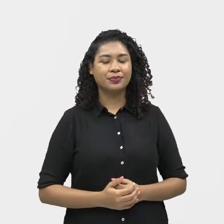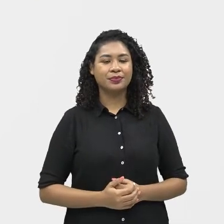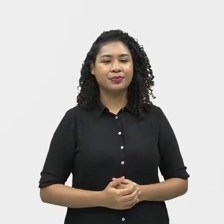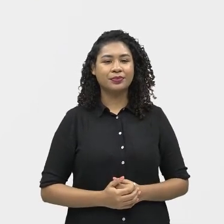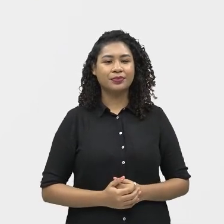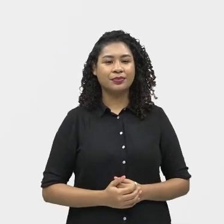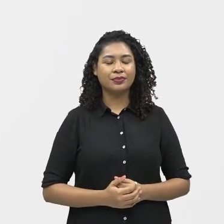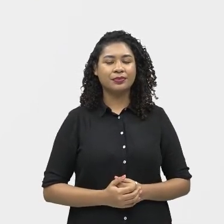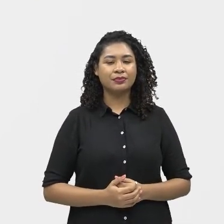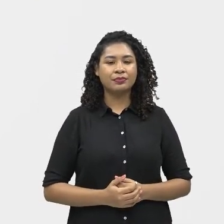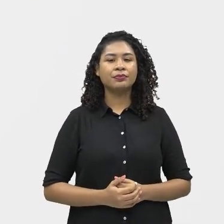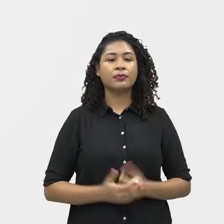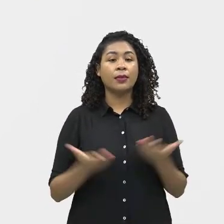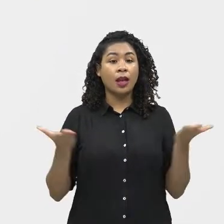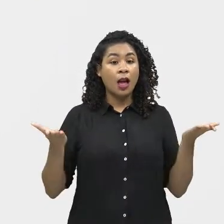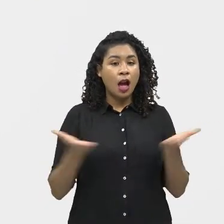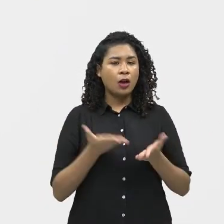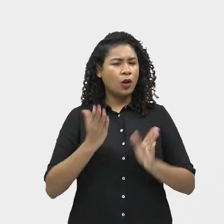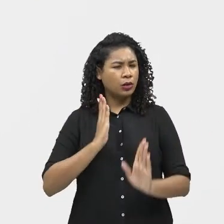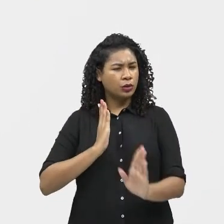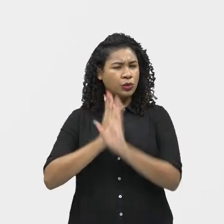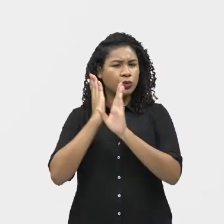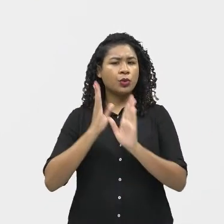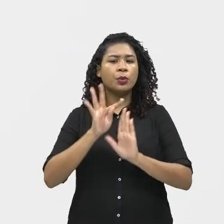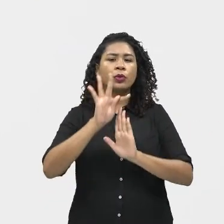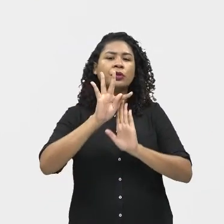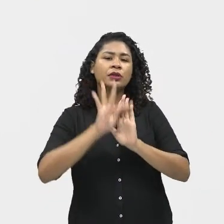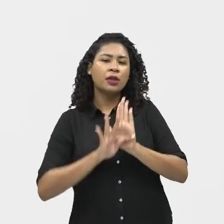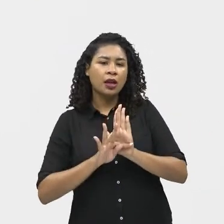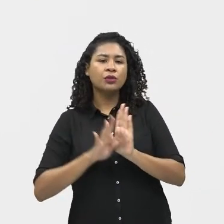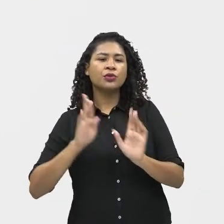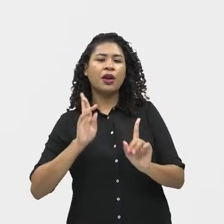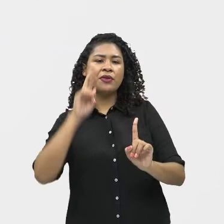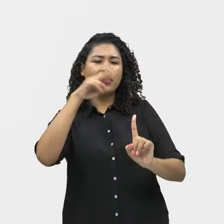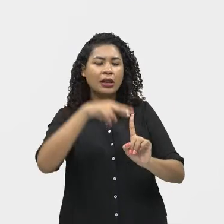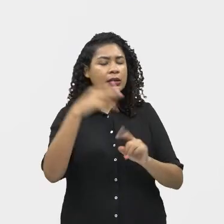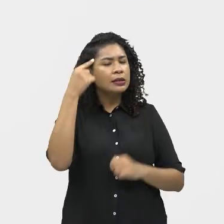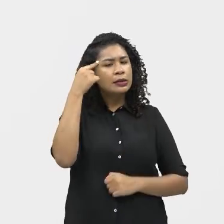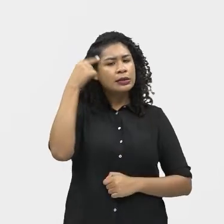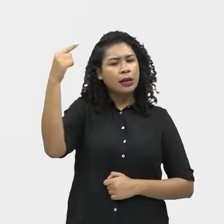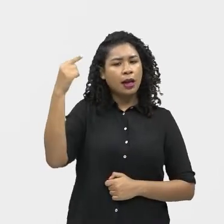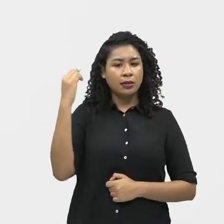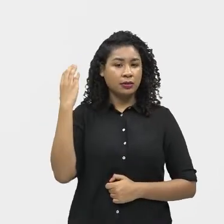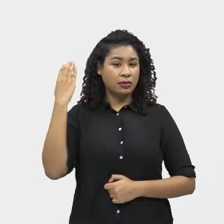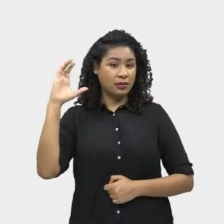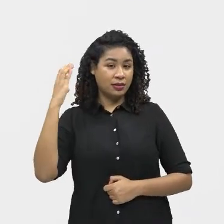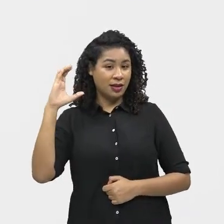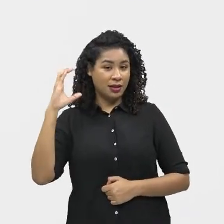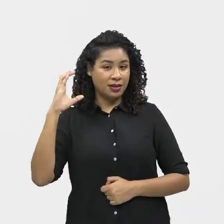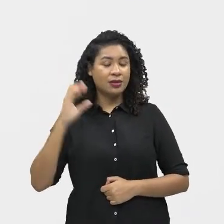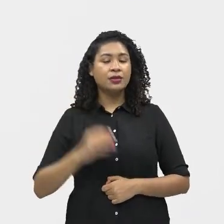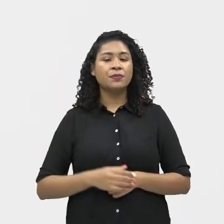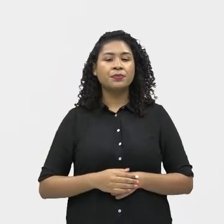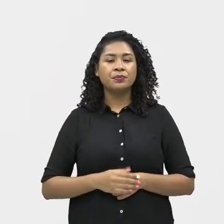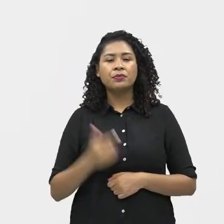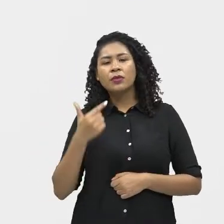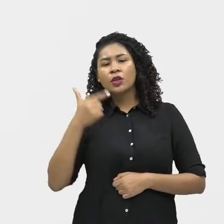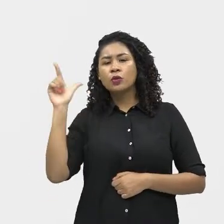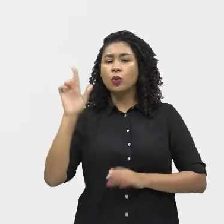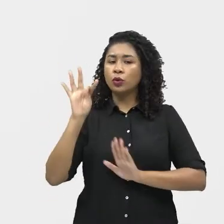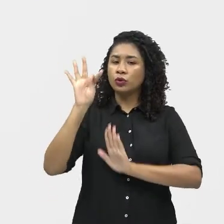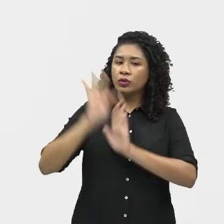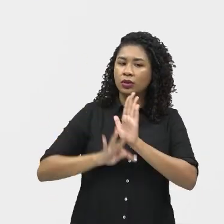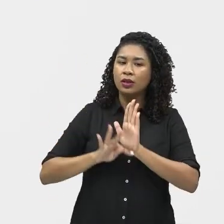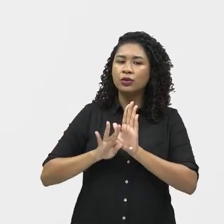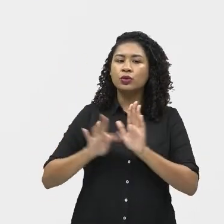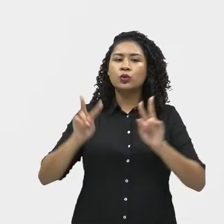rapidinho. Agora identifique o texto que se refere a uma ideia da ciência e um outro texto que se refere a